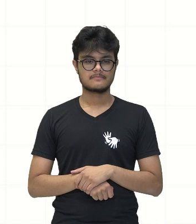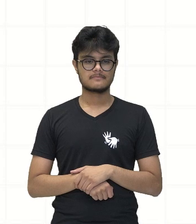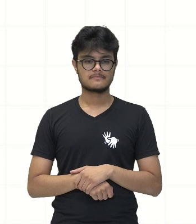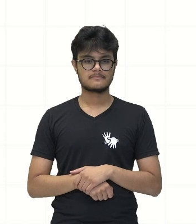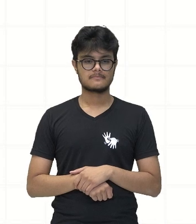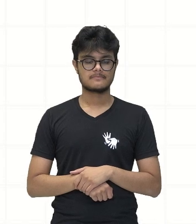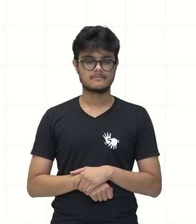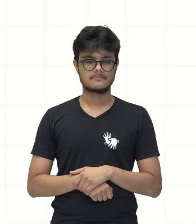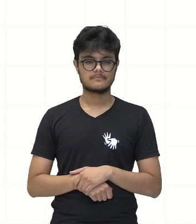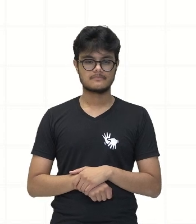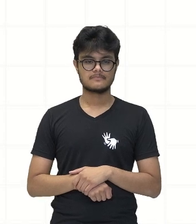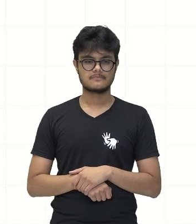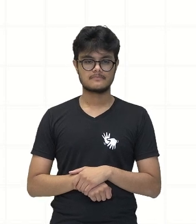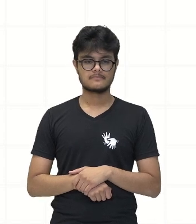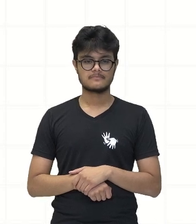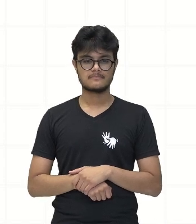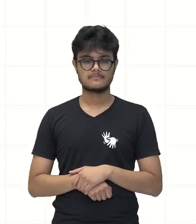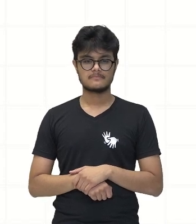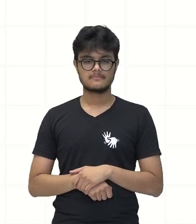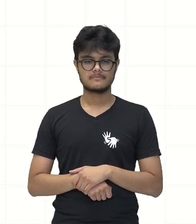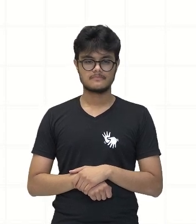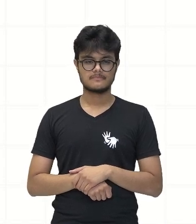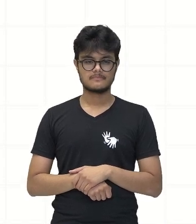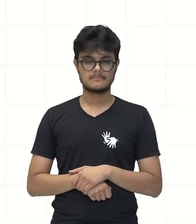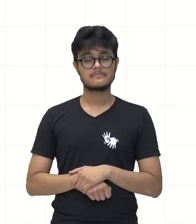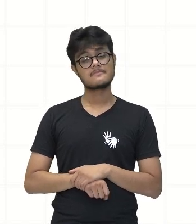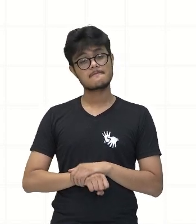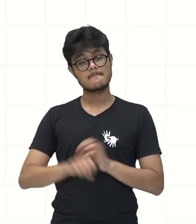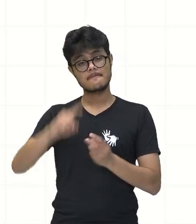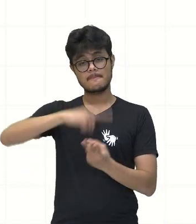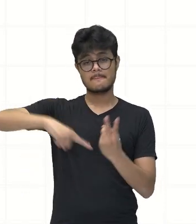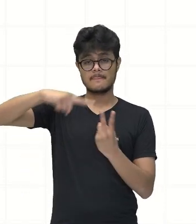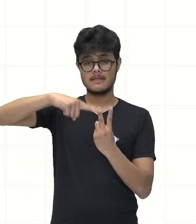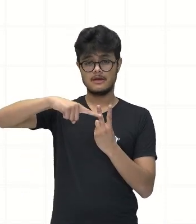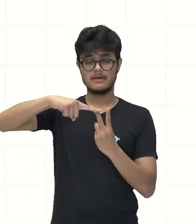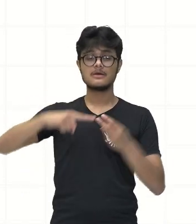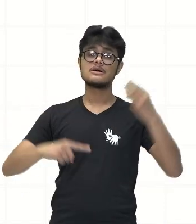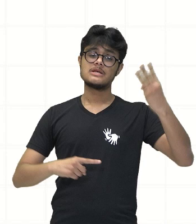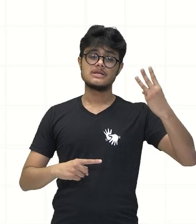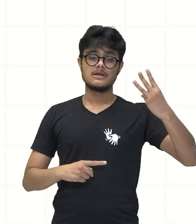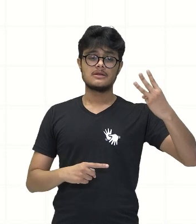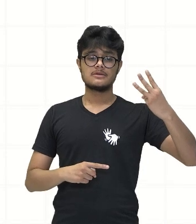propriedade 3, né? Ó, o índice é igual